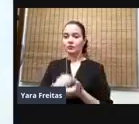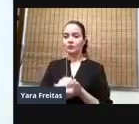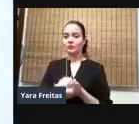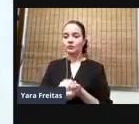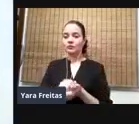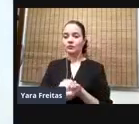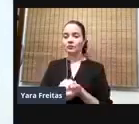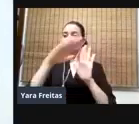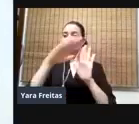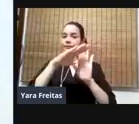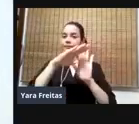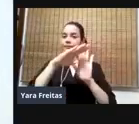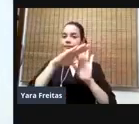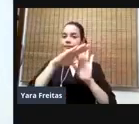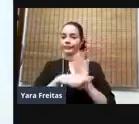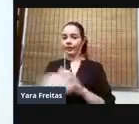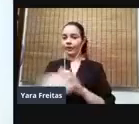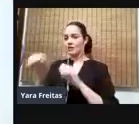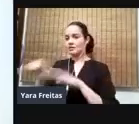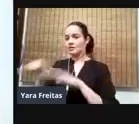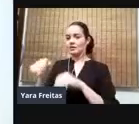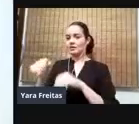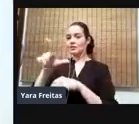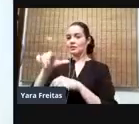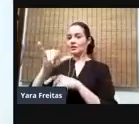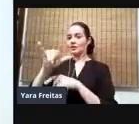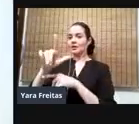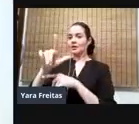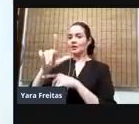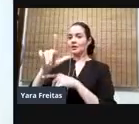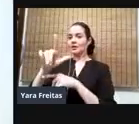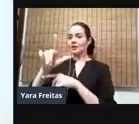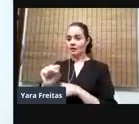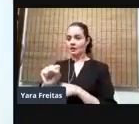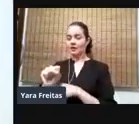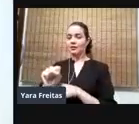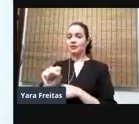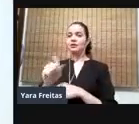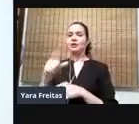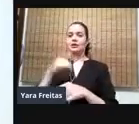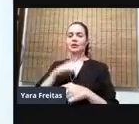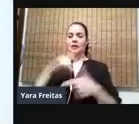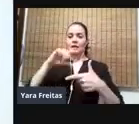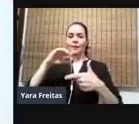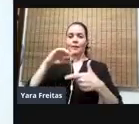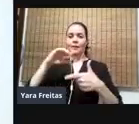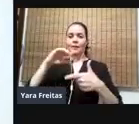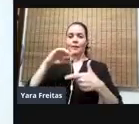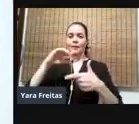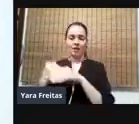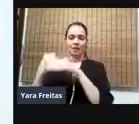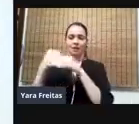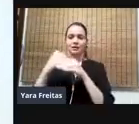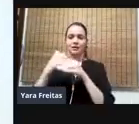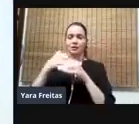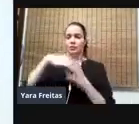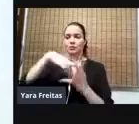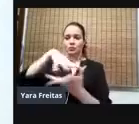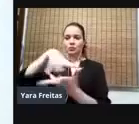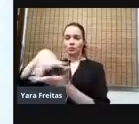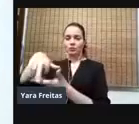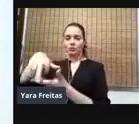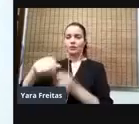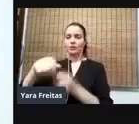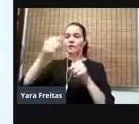Setembro Lilás, do Instituto Não Me Esqueças, seguindo um padrão nacional, internacional, onde setembro é o